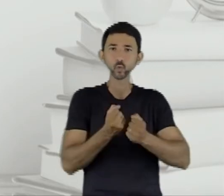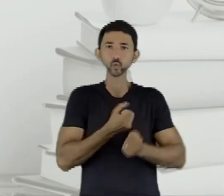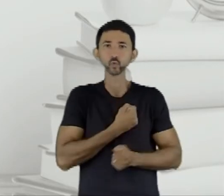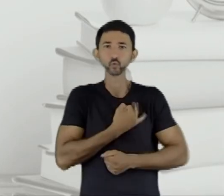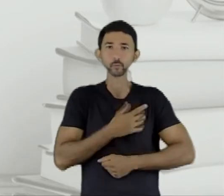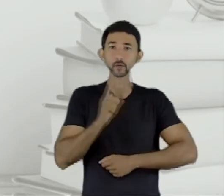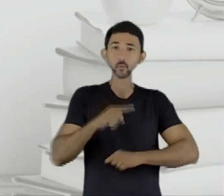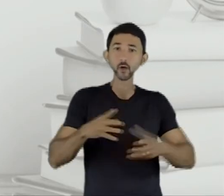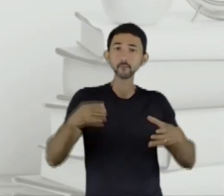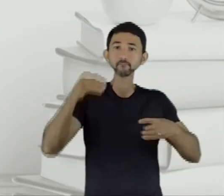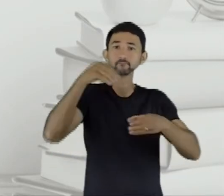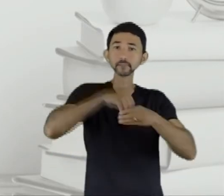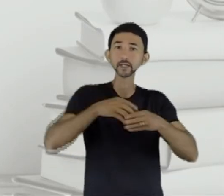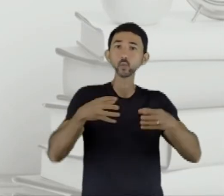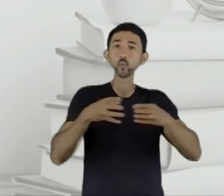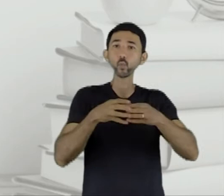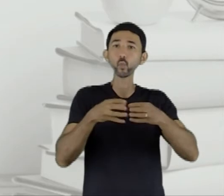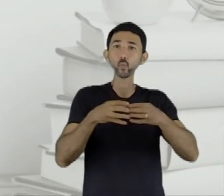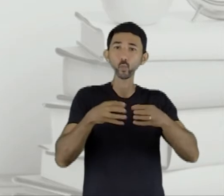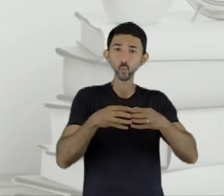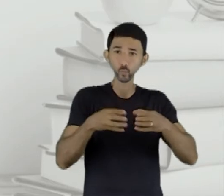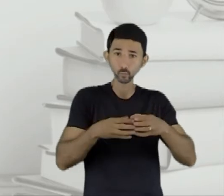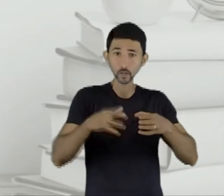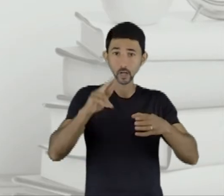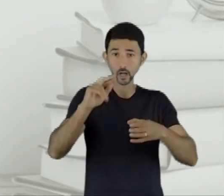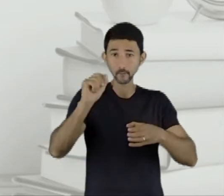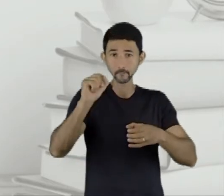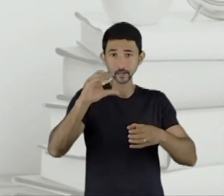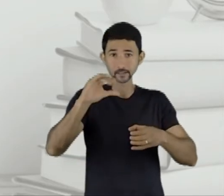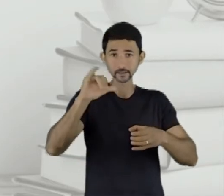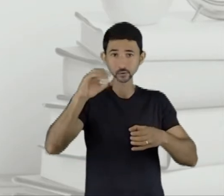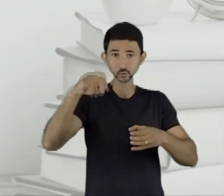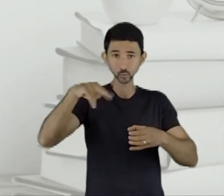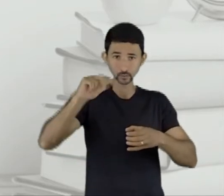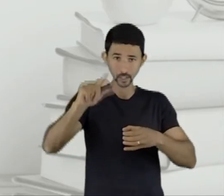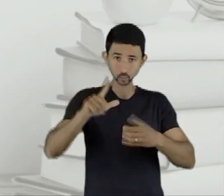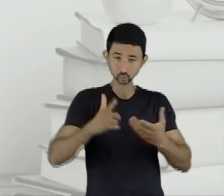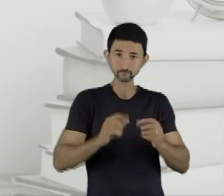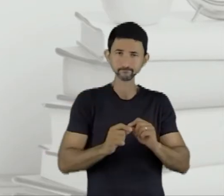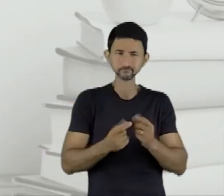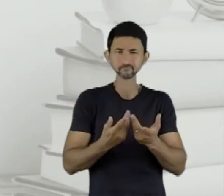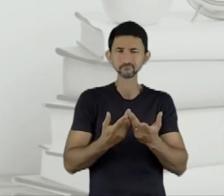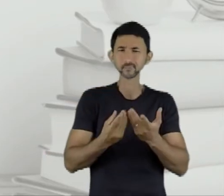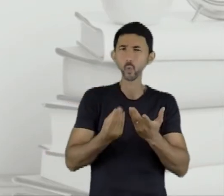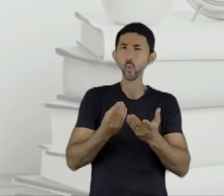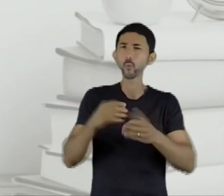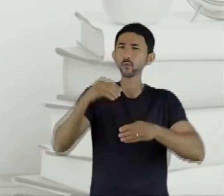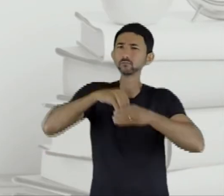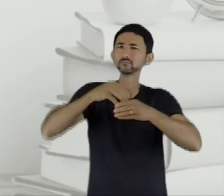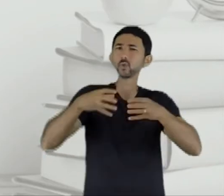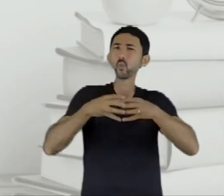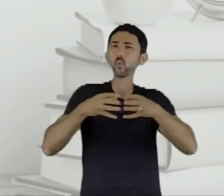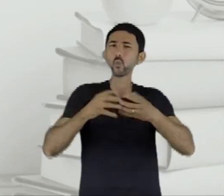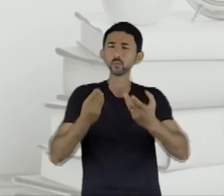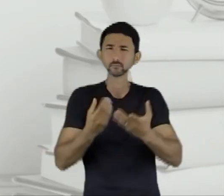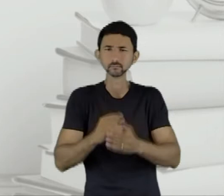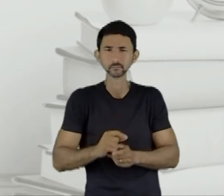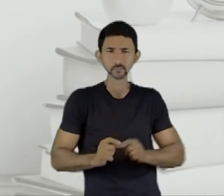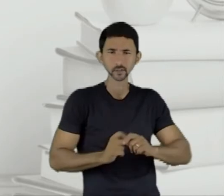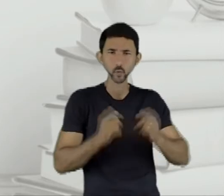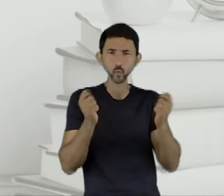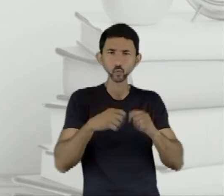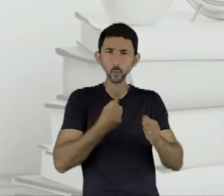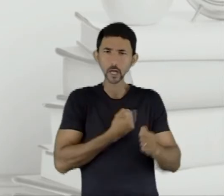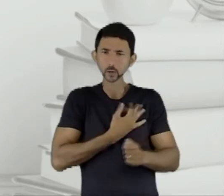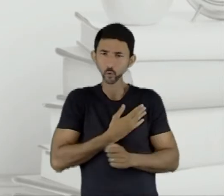pertencem ao conjunto dos números racionais. Como assim? Certo? Os números racionais